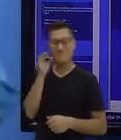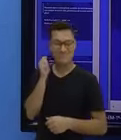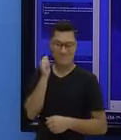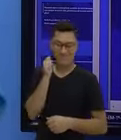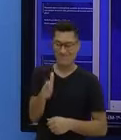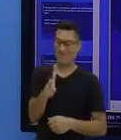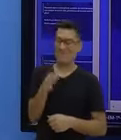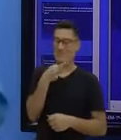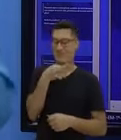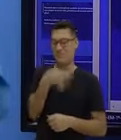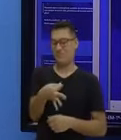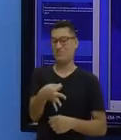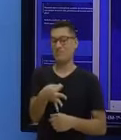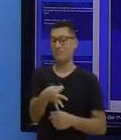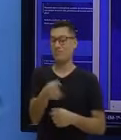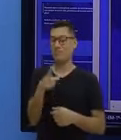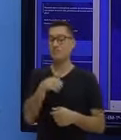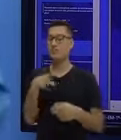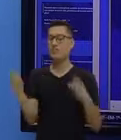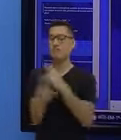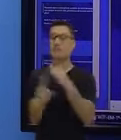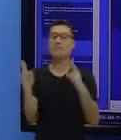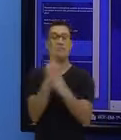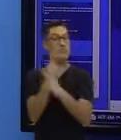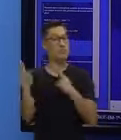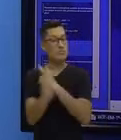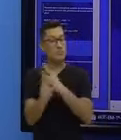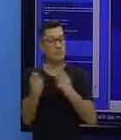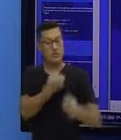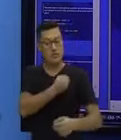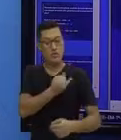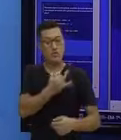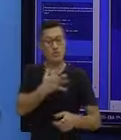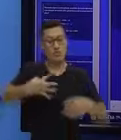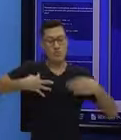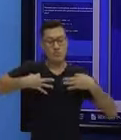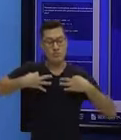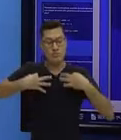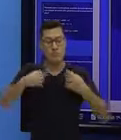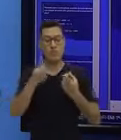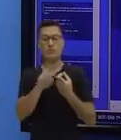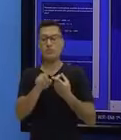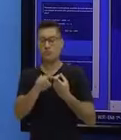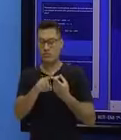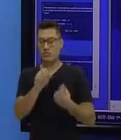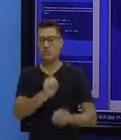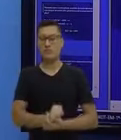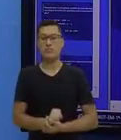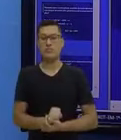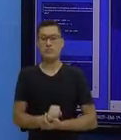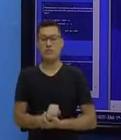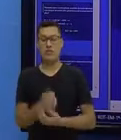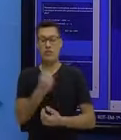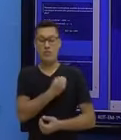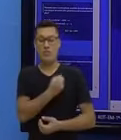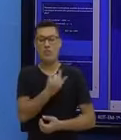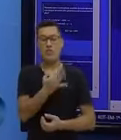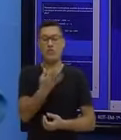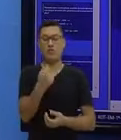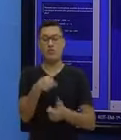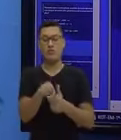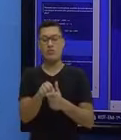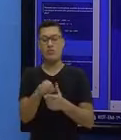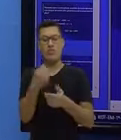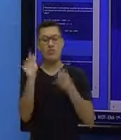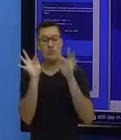que existe uma relação entre a quantidade de camisas, né? E também o valor lá que ele vai receber. Logo,